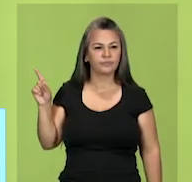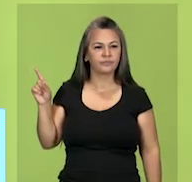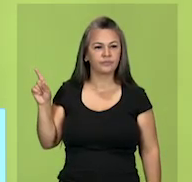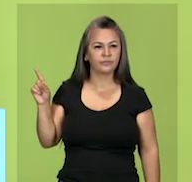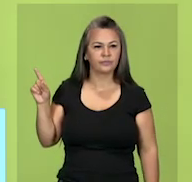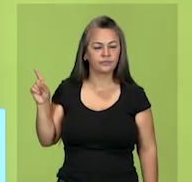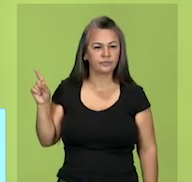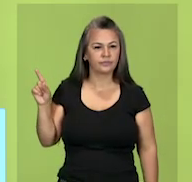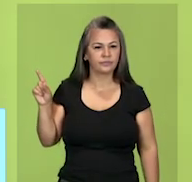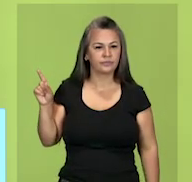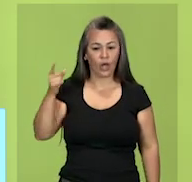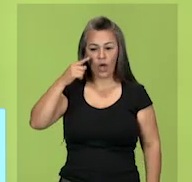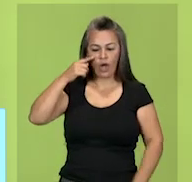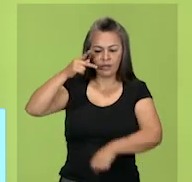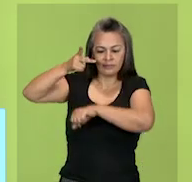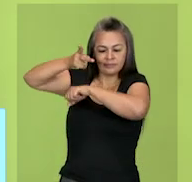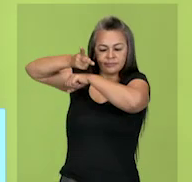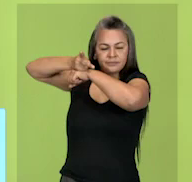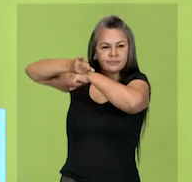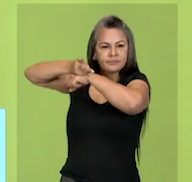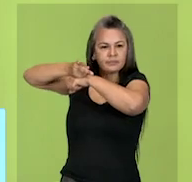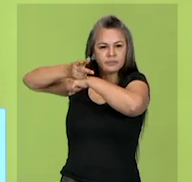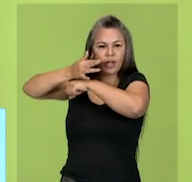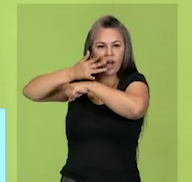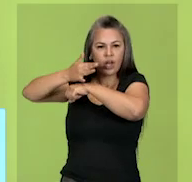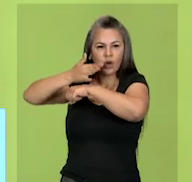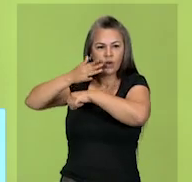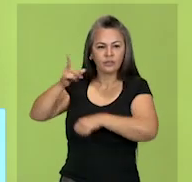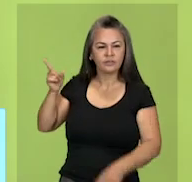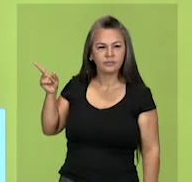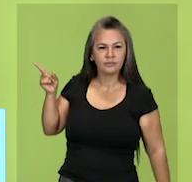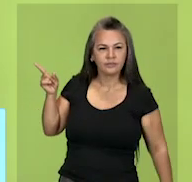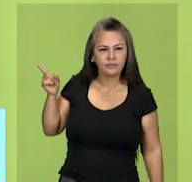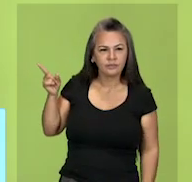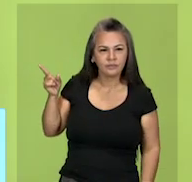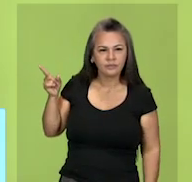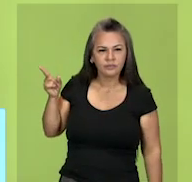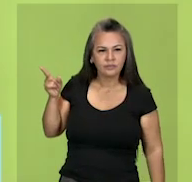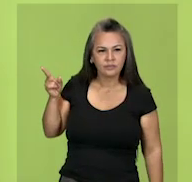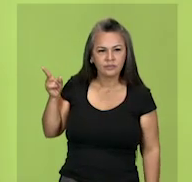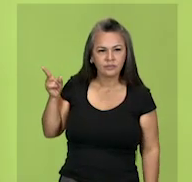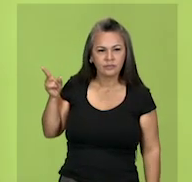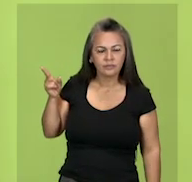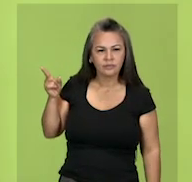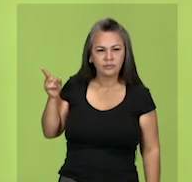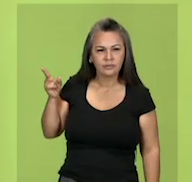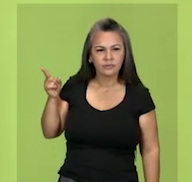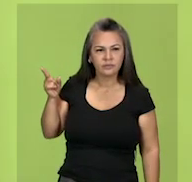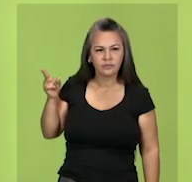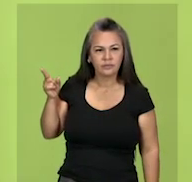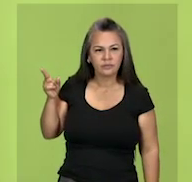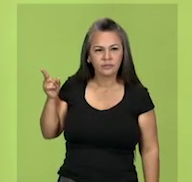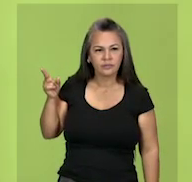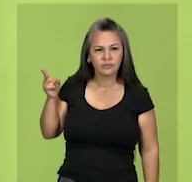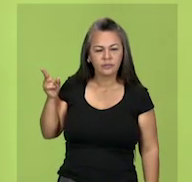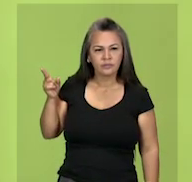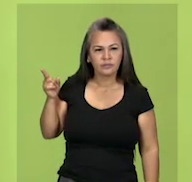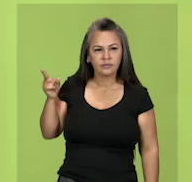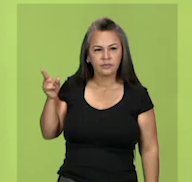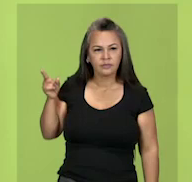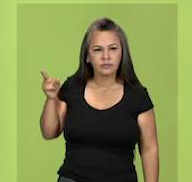gente observar na imagem de satélite essa diferença de cores que eu falei com vocês, olha só, Tóquio, ela forma essa mancha